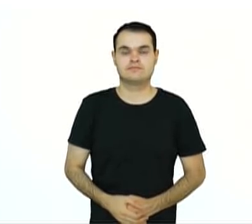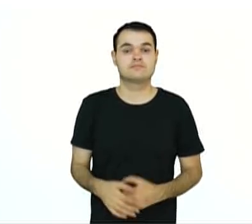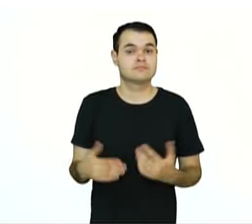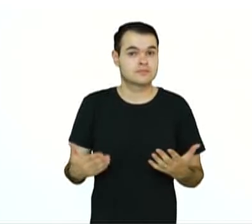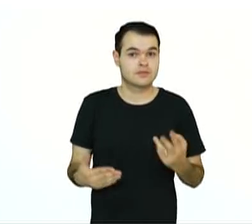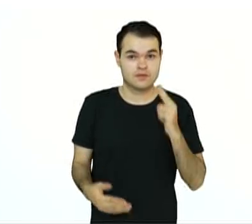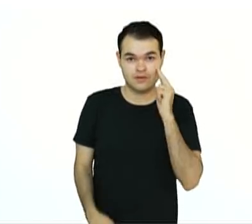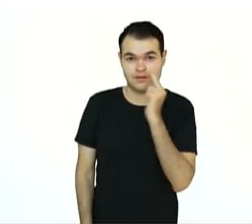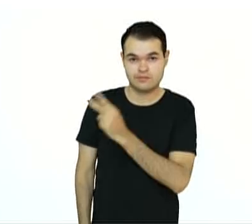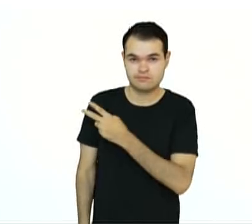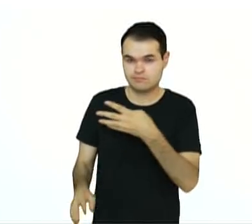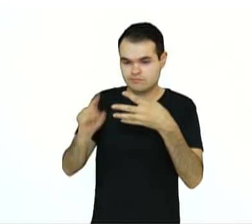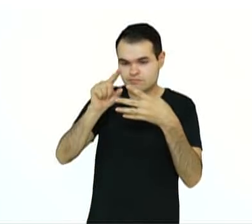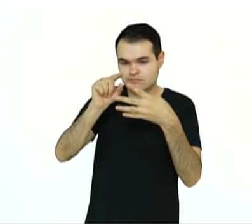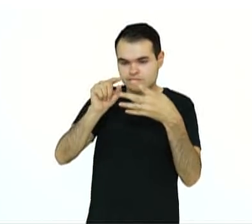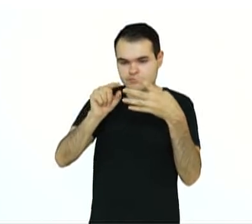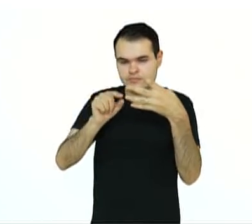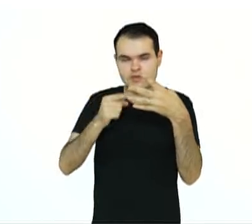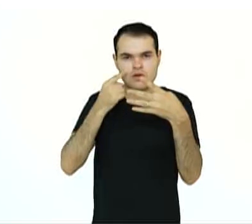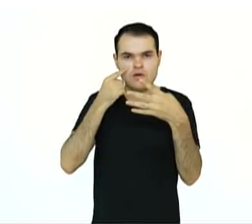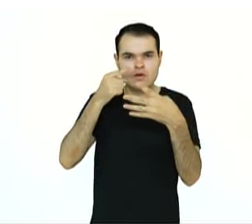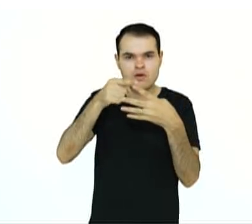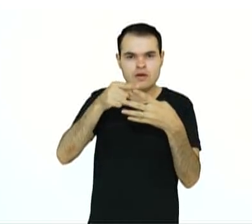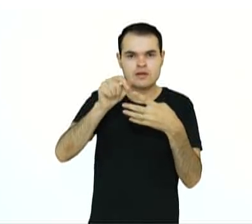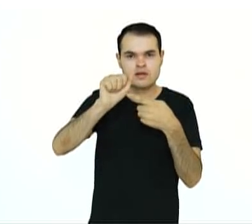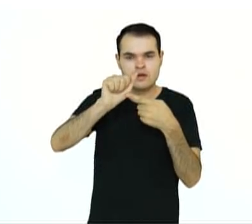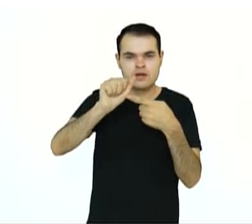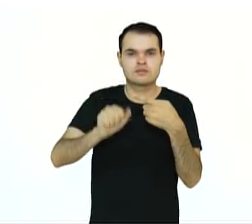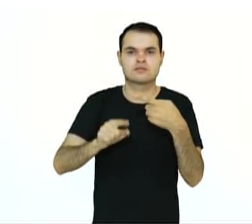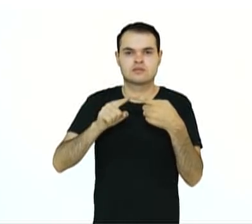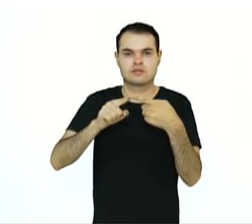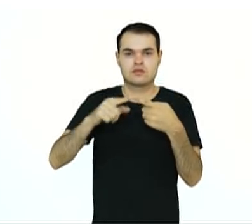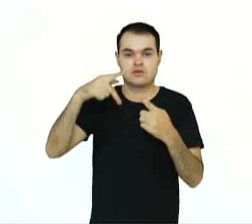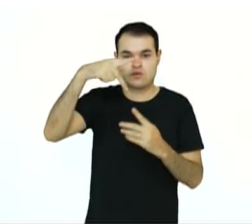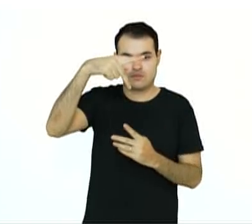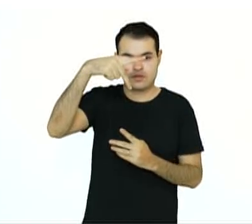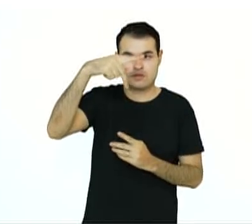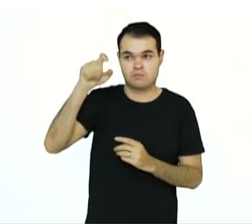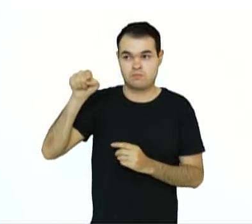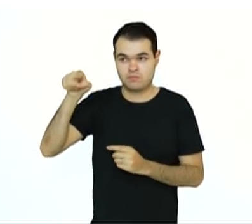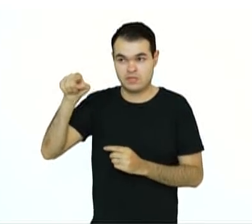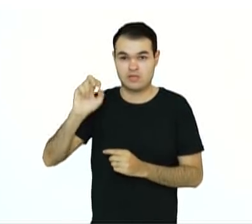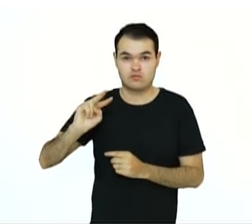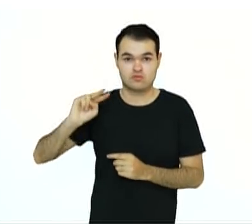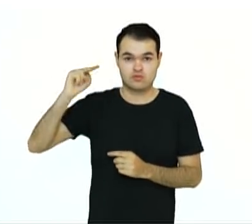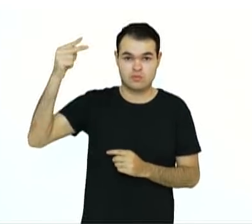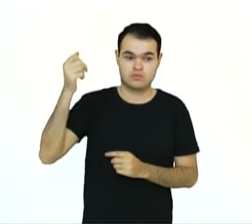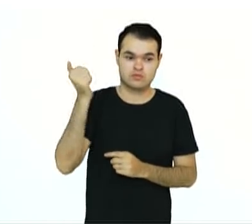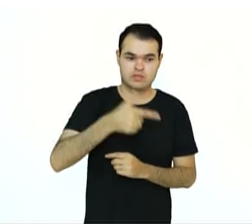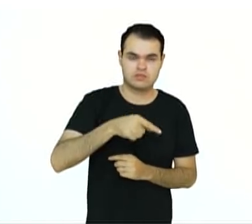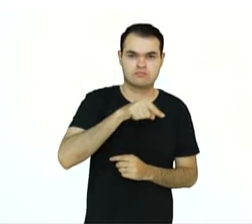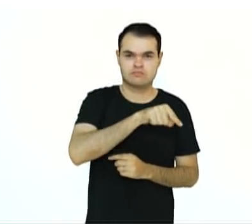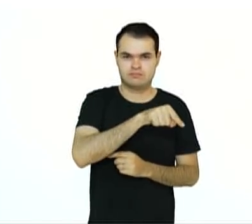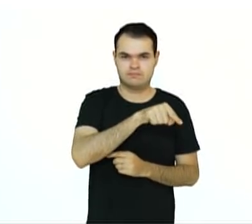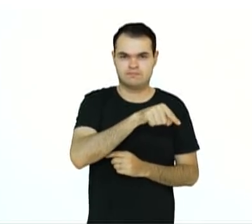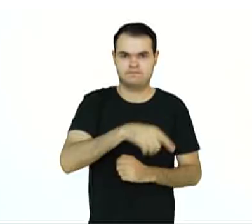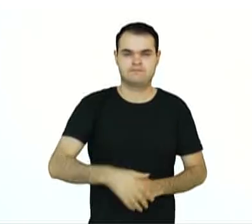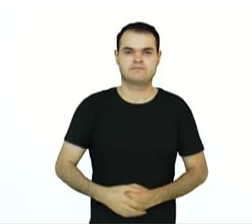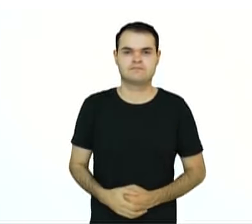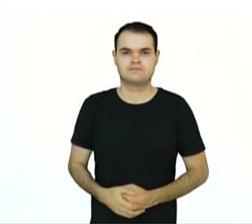Então, olhando as alternativas que você tem aí na tela, dá uma olhada, ó. Letra A, o perímetro do ladrilho maior é o dobro do perímetro do ladrilho